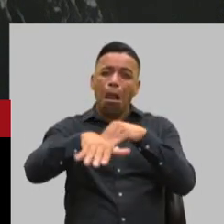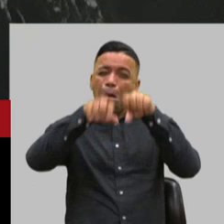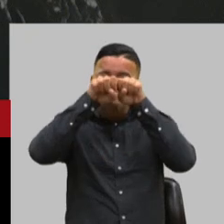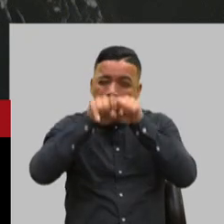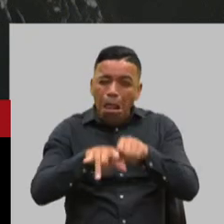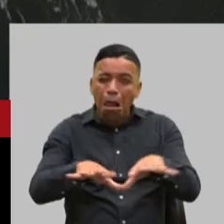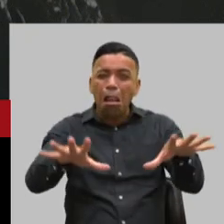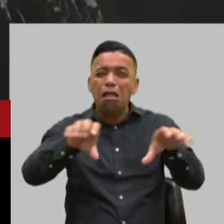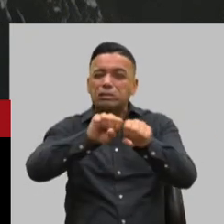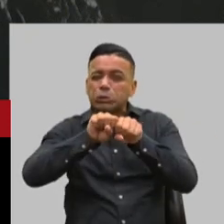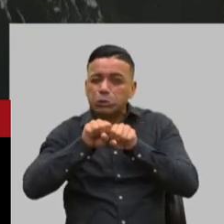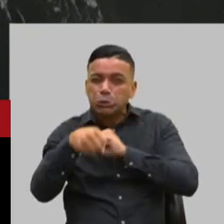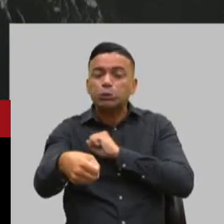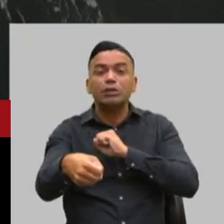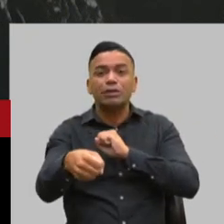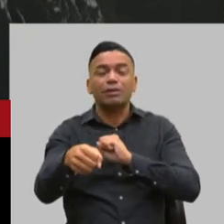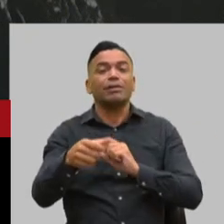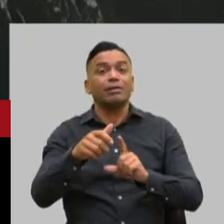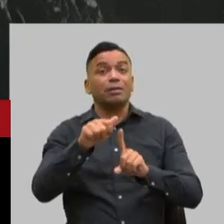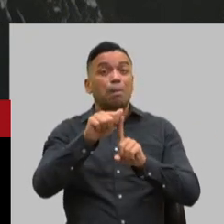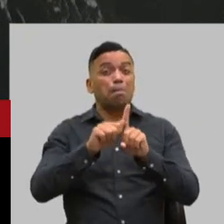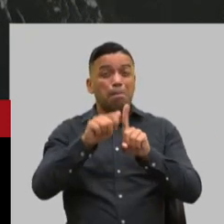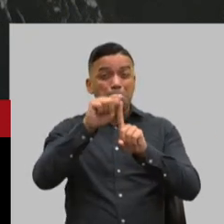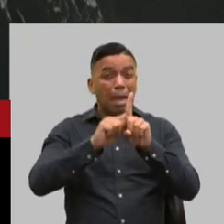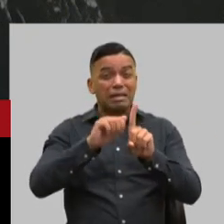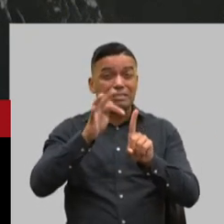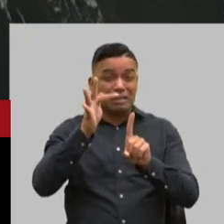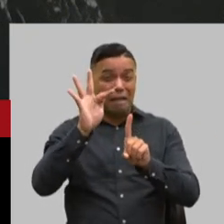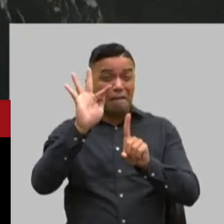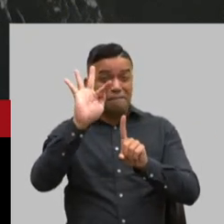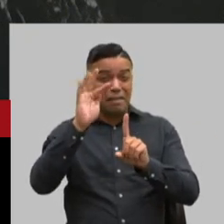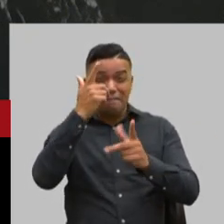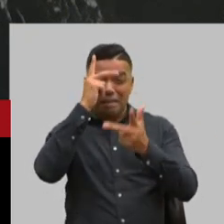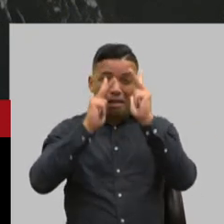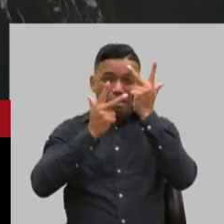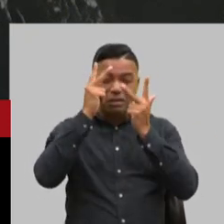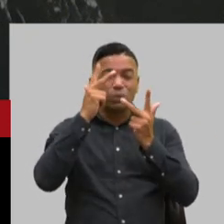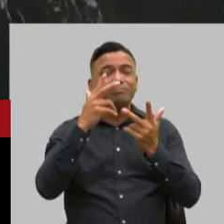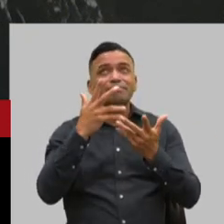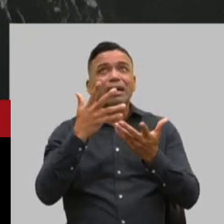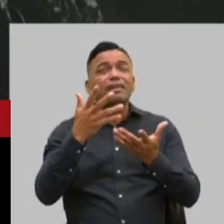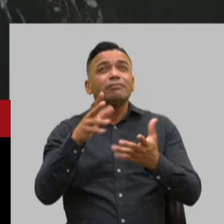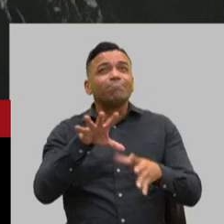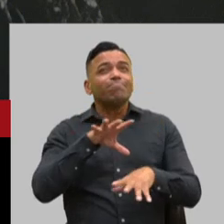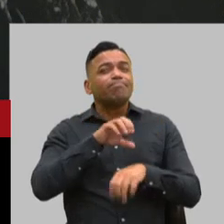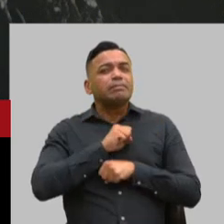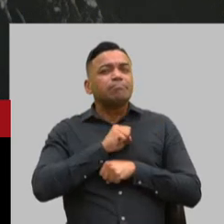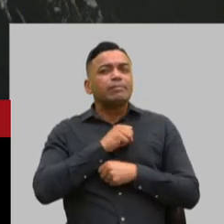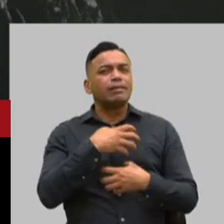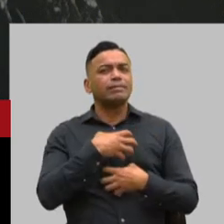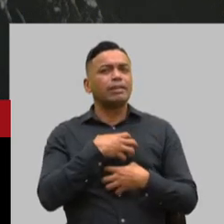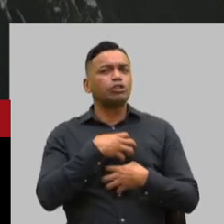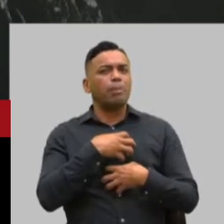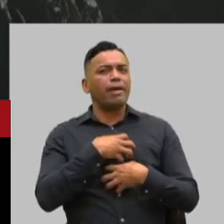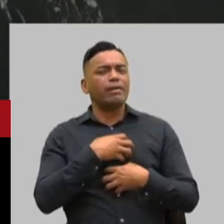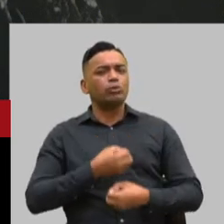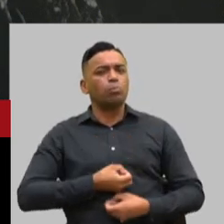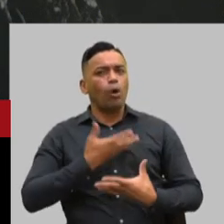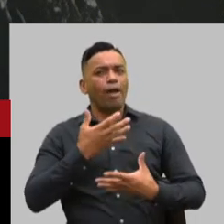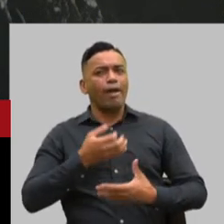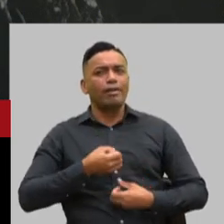era fevereiro, me veio um sentimento poético que eu consegui transformar em